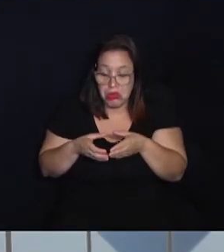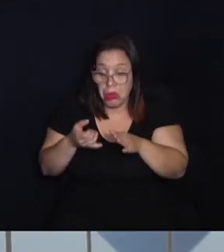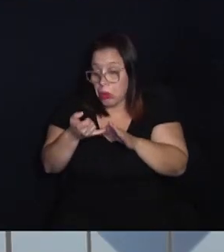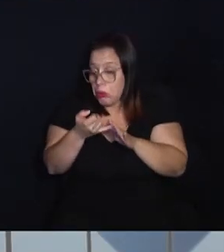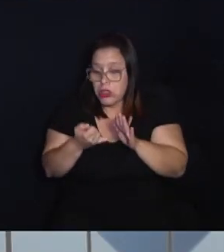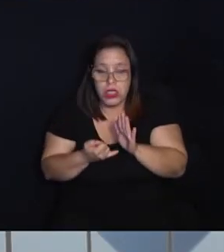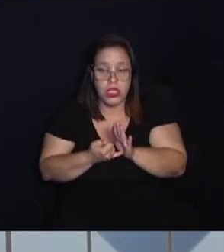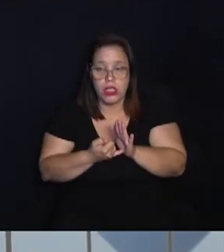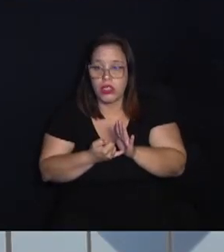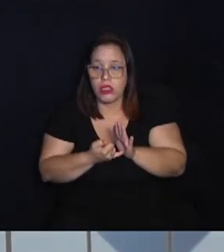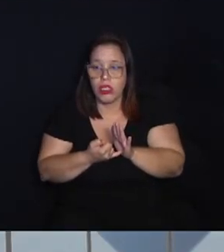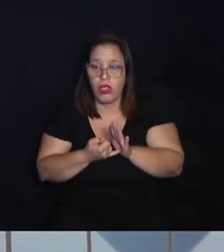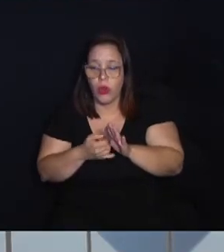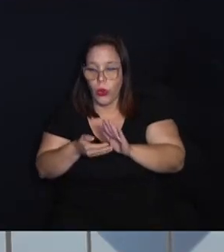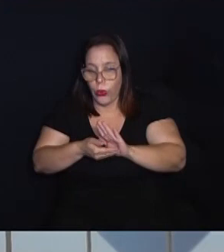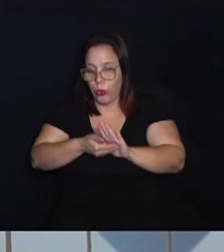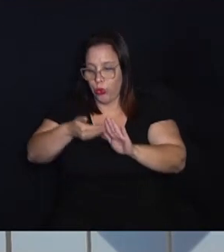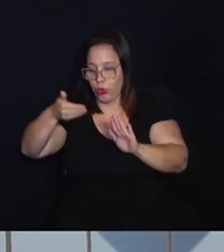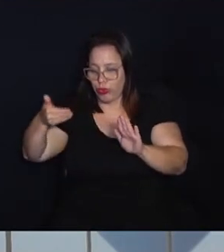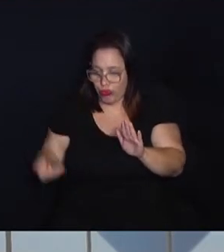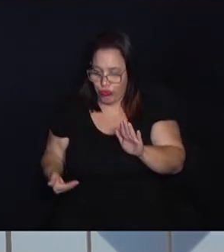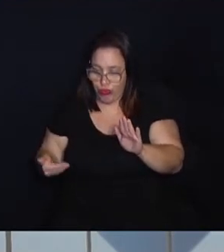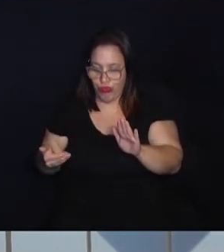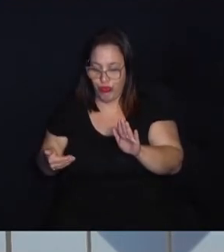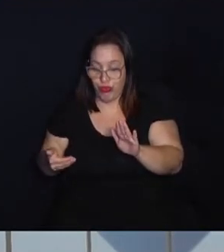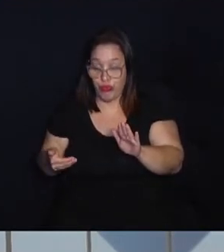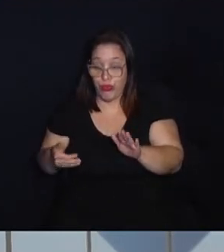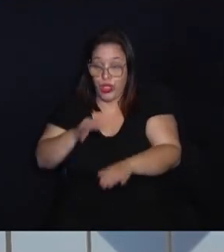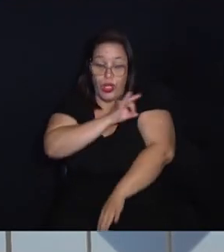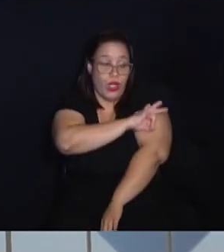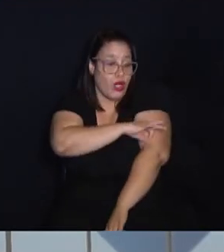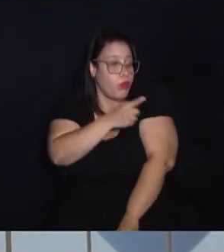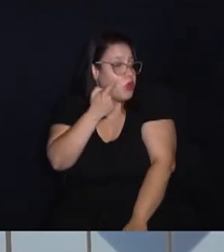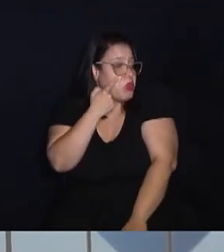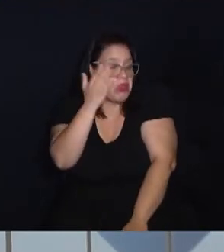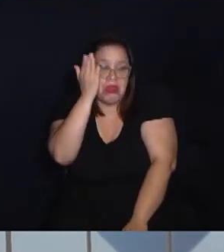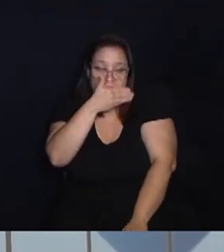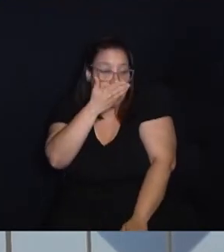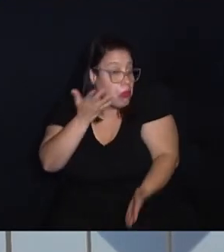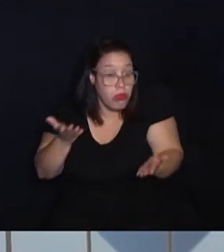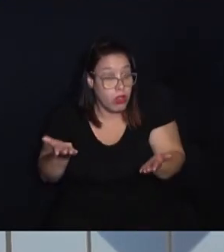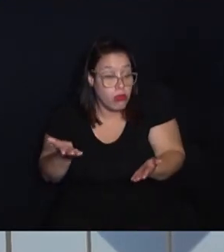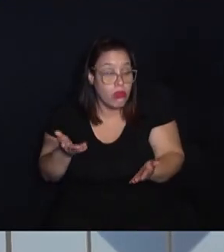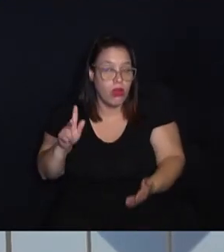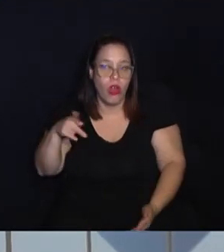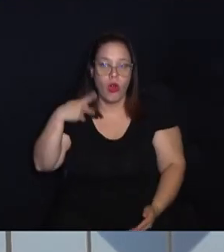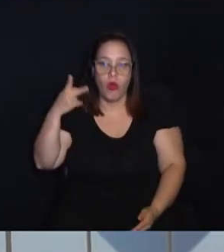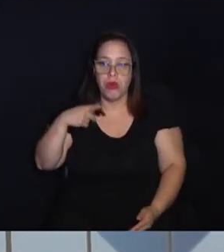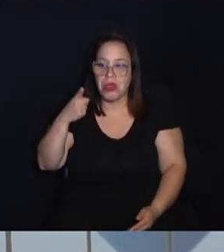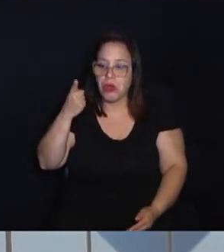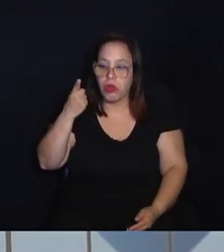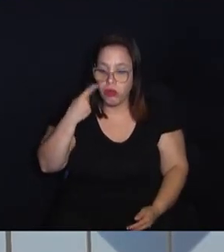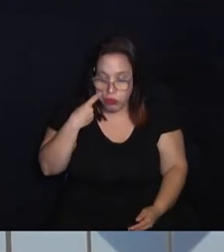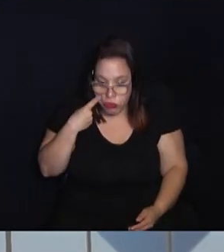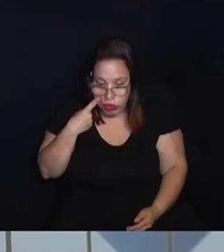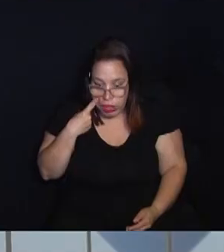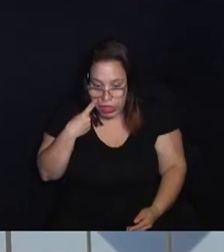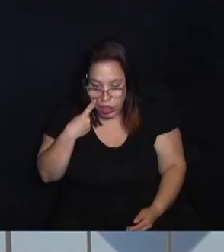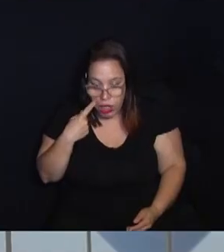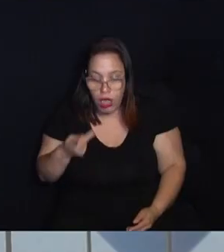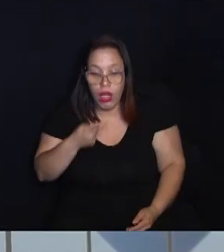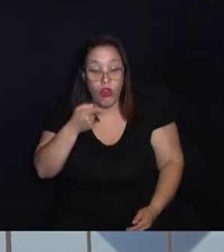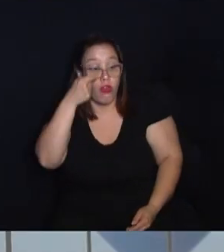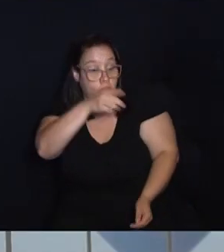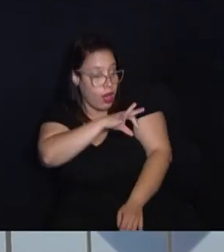entidade, que ficou fora, né, do radar da prefeitura. Sim. Então o vereador consegue, identificando isso, fazer com